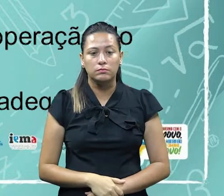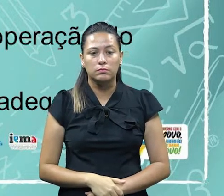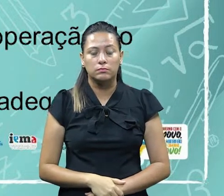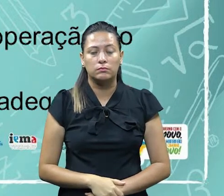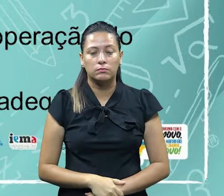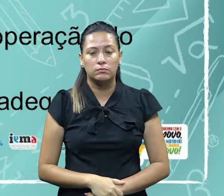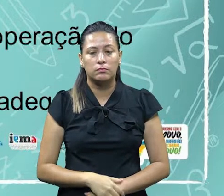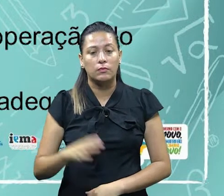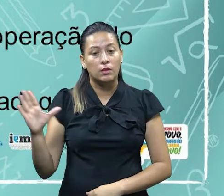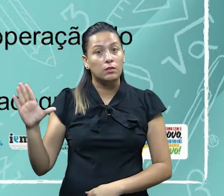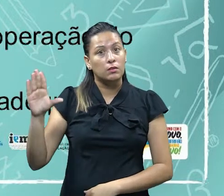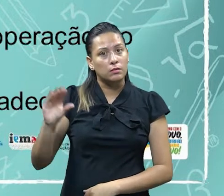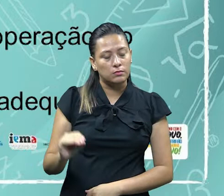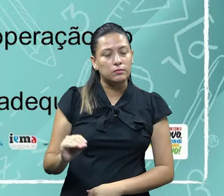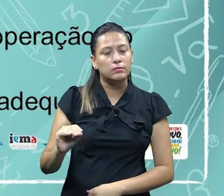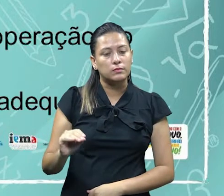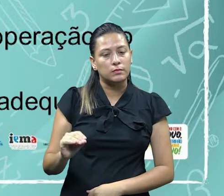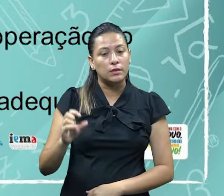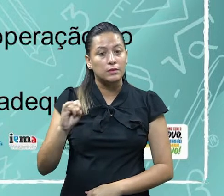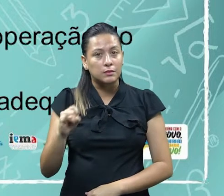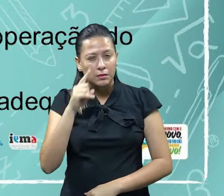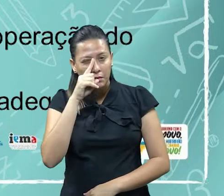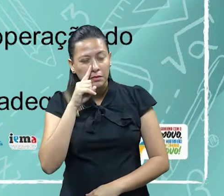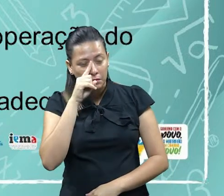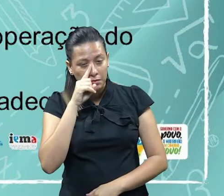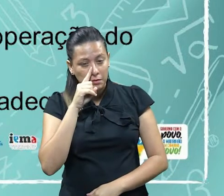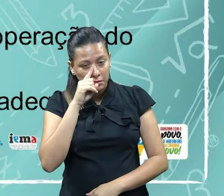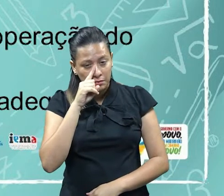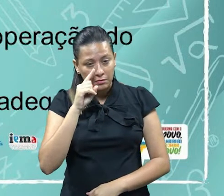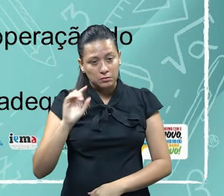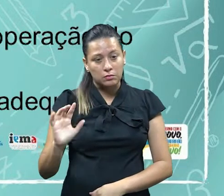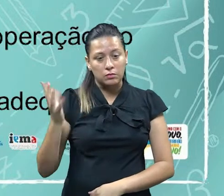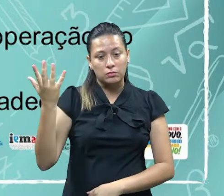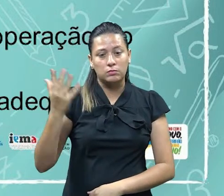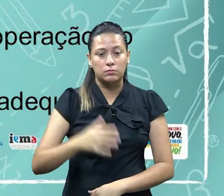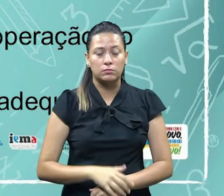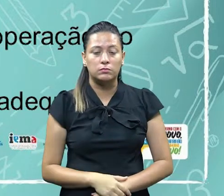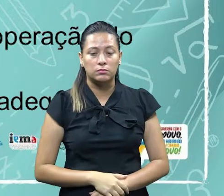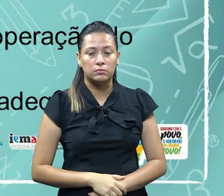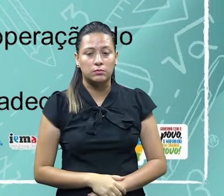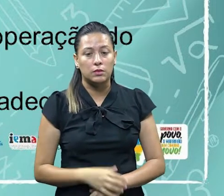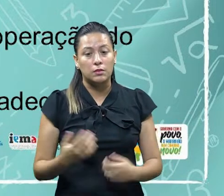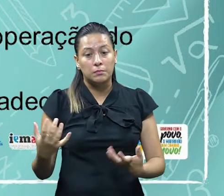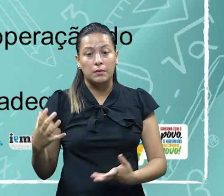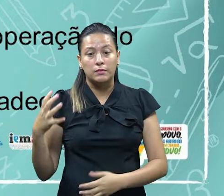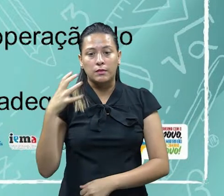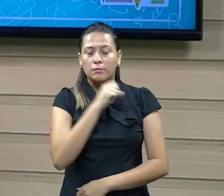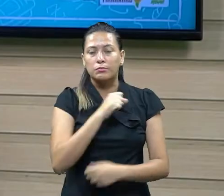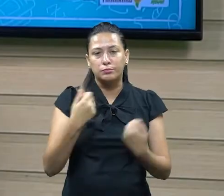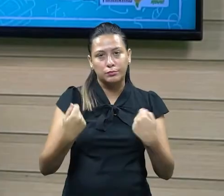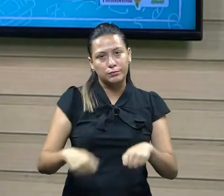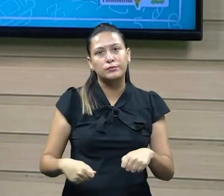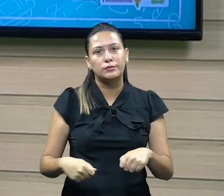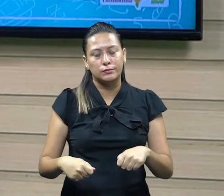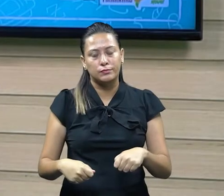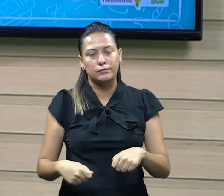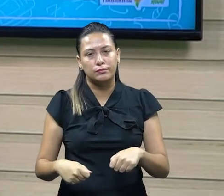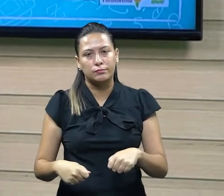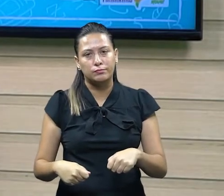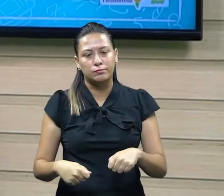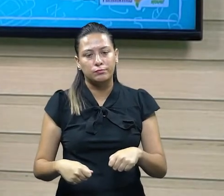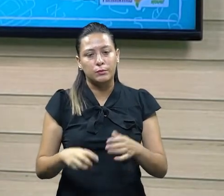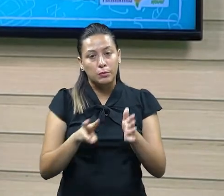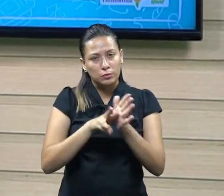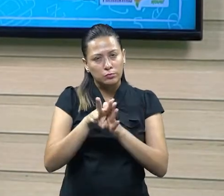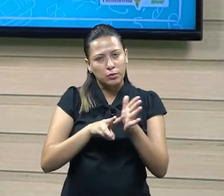risco adicionais, atacá-lo o mais rapidamente possível pelos meios adequados. Então aqui nós temos